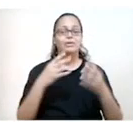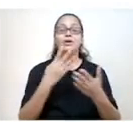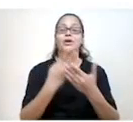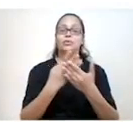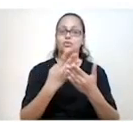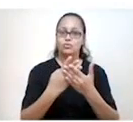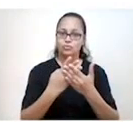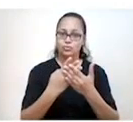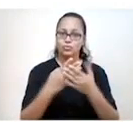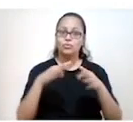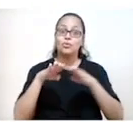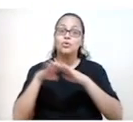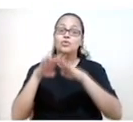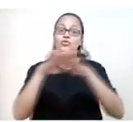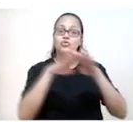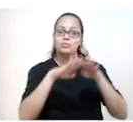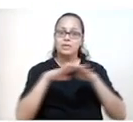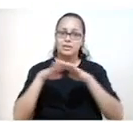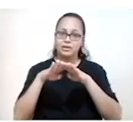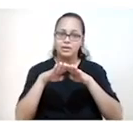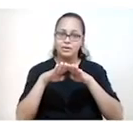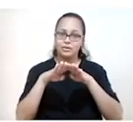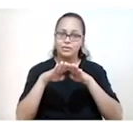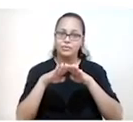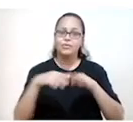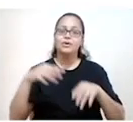é o estudo de padrões e os fractais.